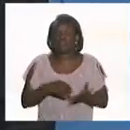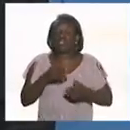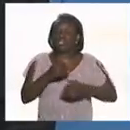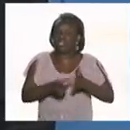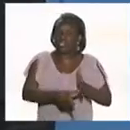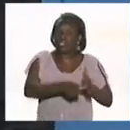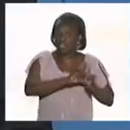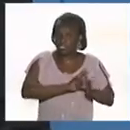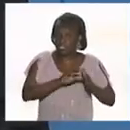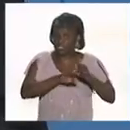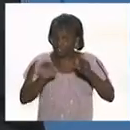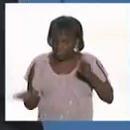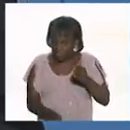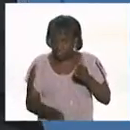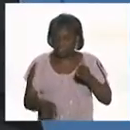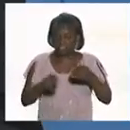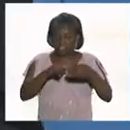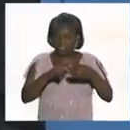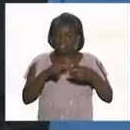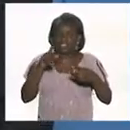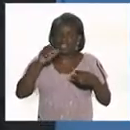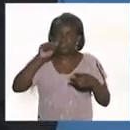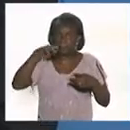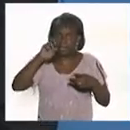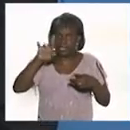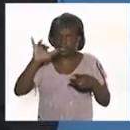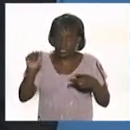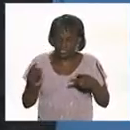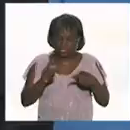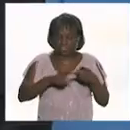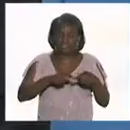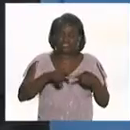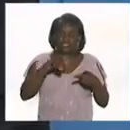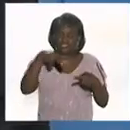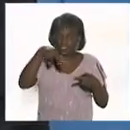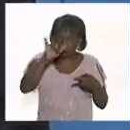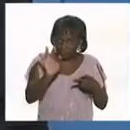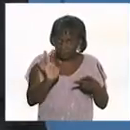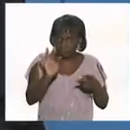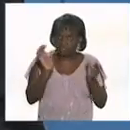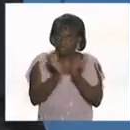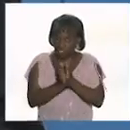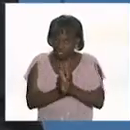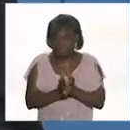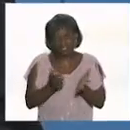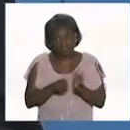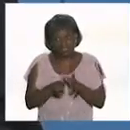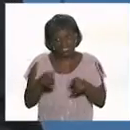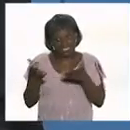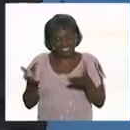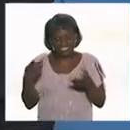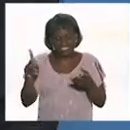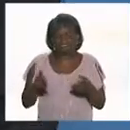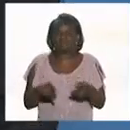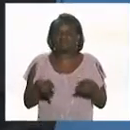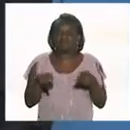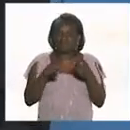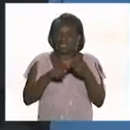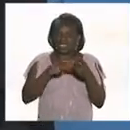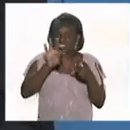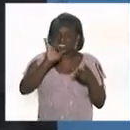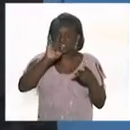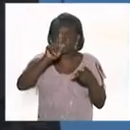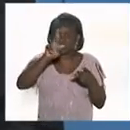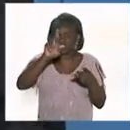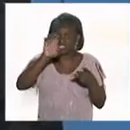colocados antes dos rebaixados, a América e também o Friburguense, Wanderson, que são